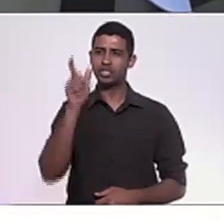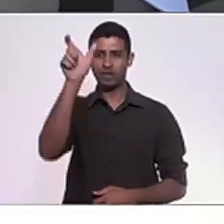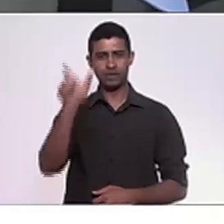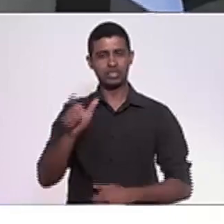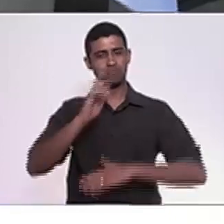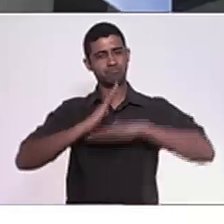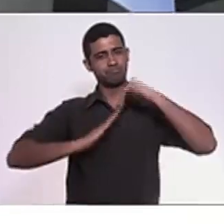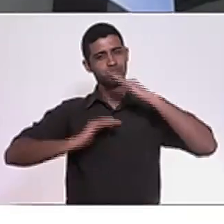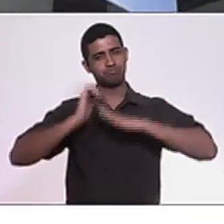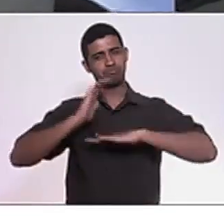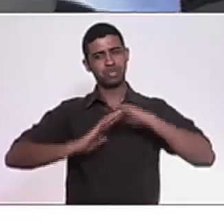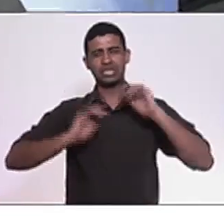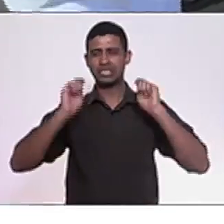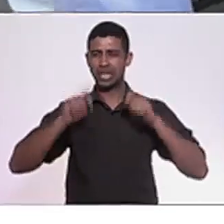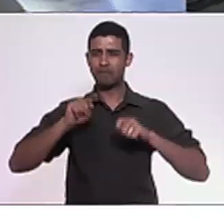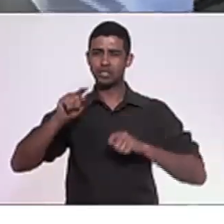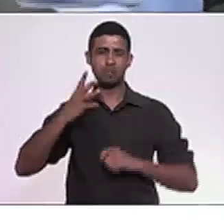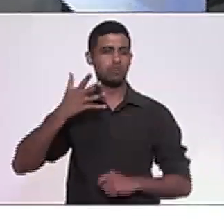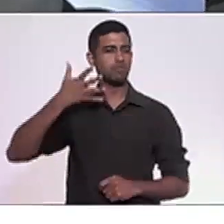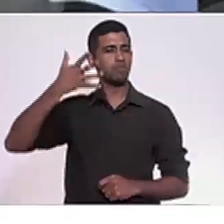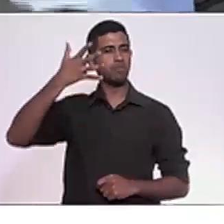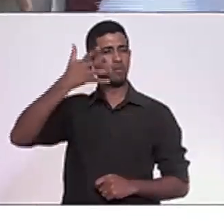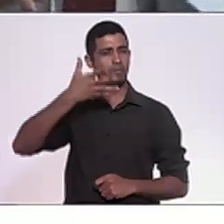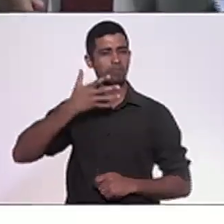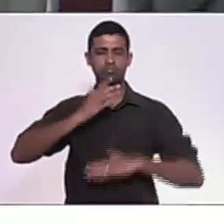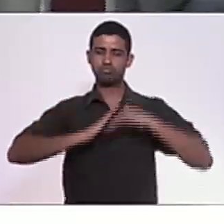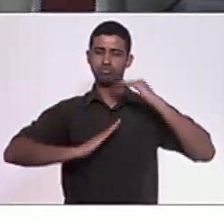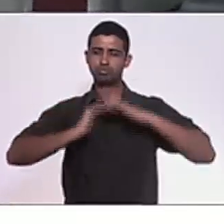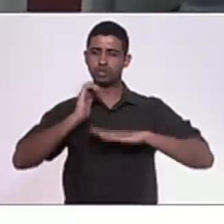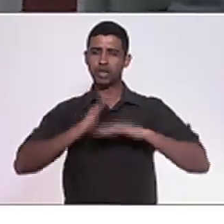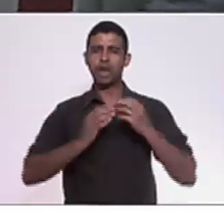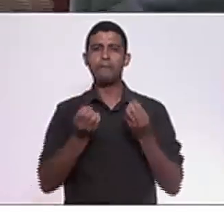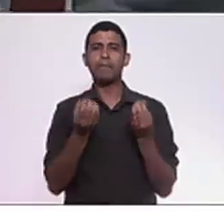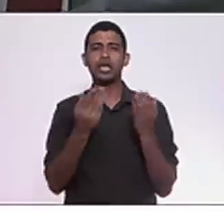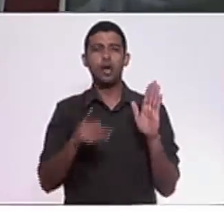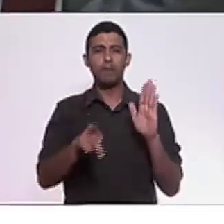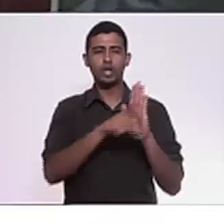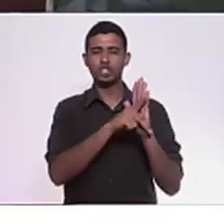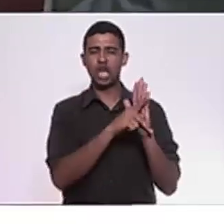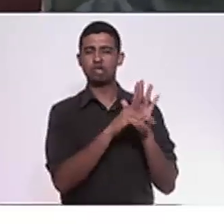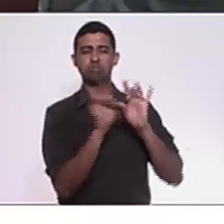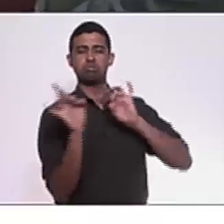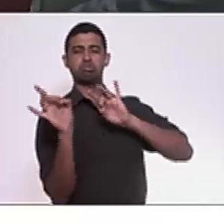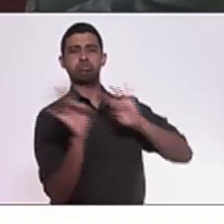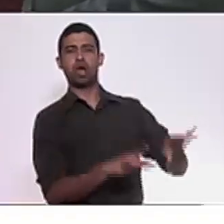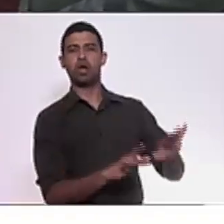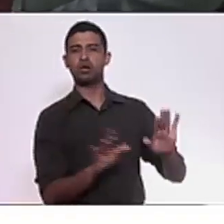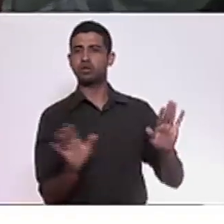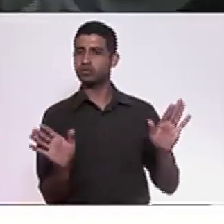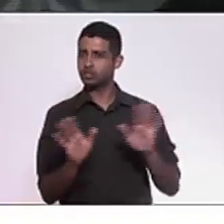capacidade de articulação para que o projeto não fosse jogado totalmente na lata